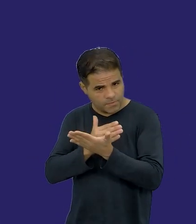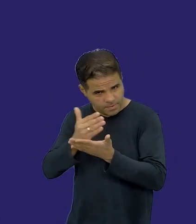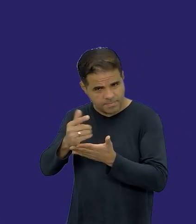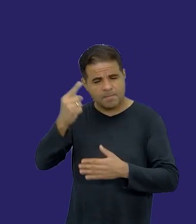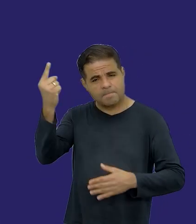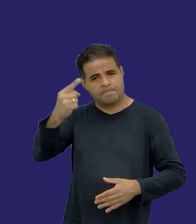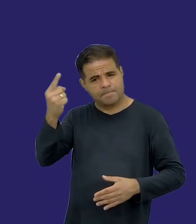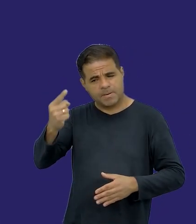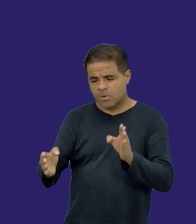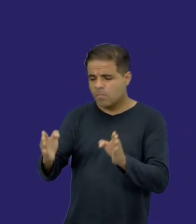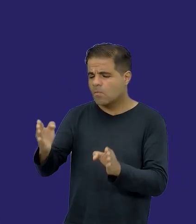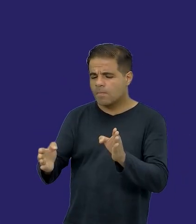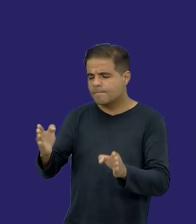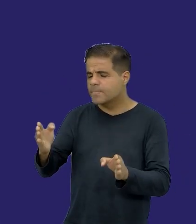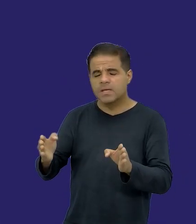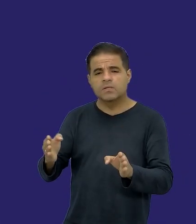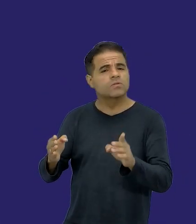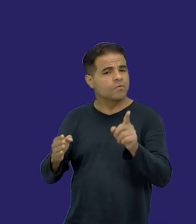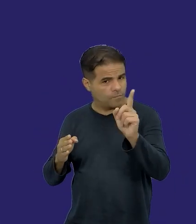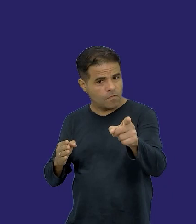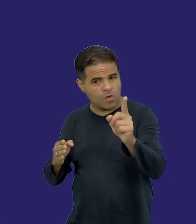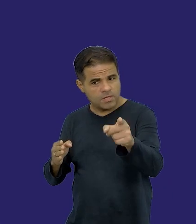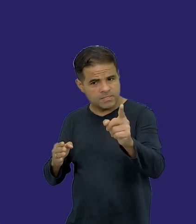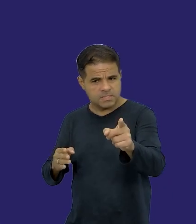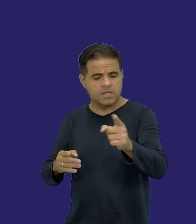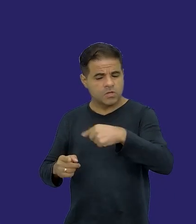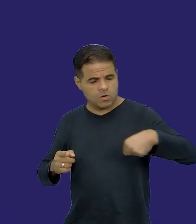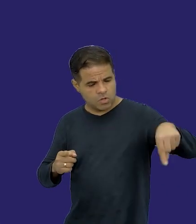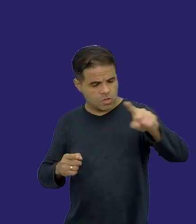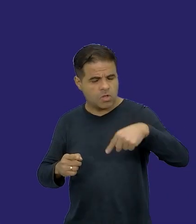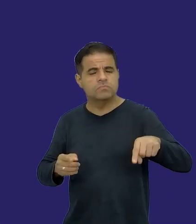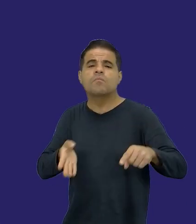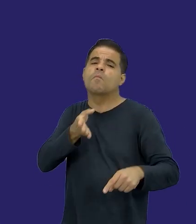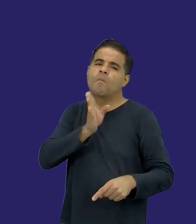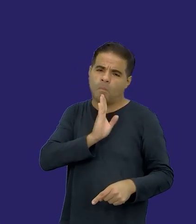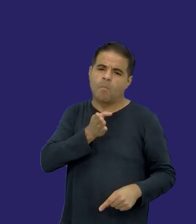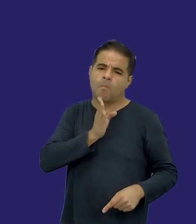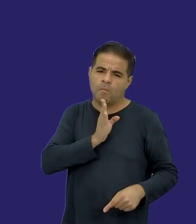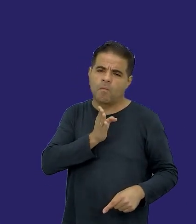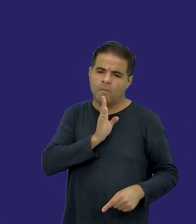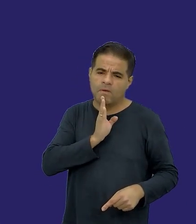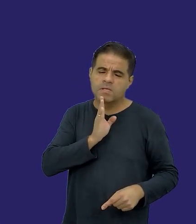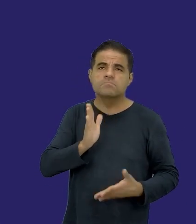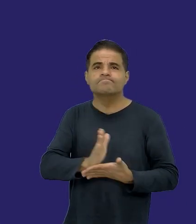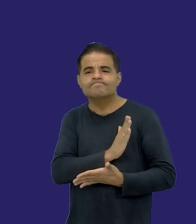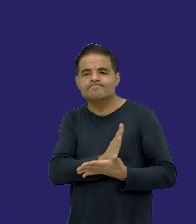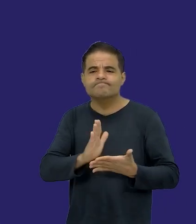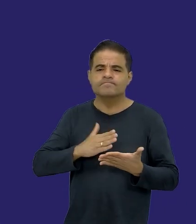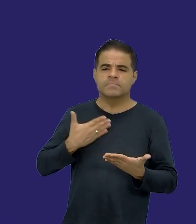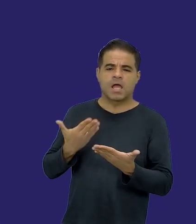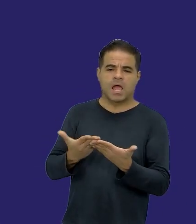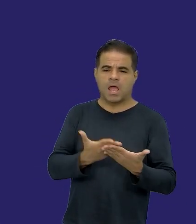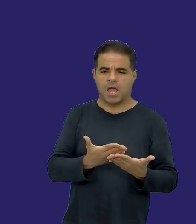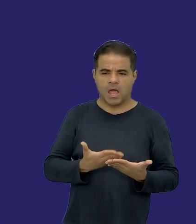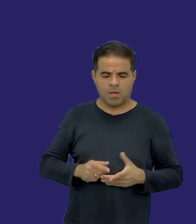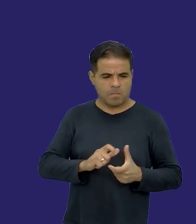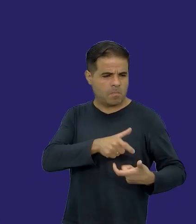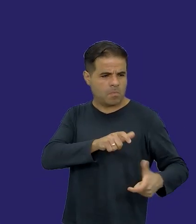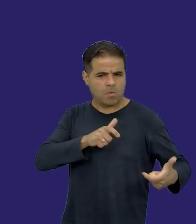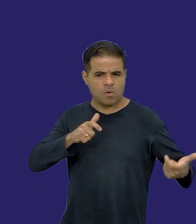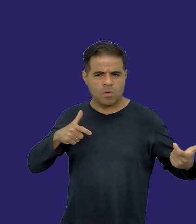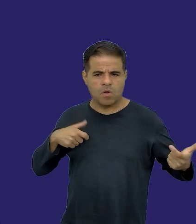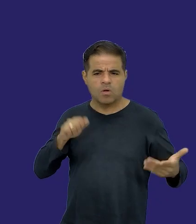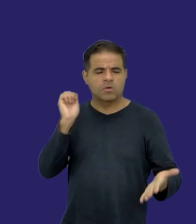nosso primeiro momento, né, em que nós conheceremos, né, algumas aulas que estruturam